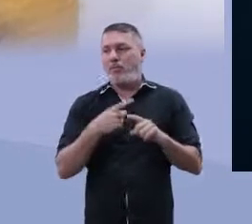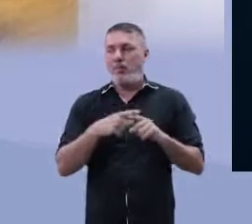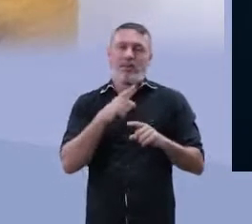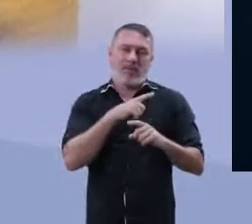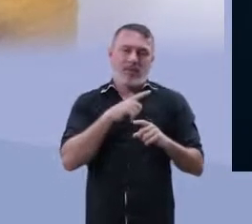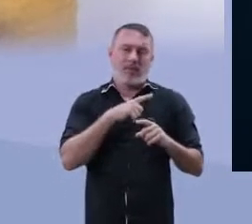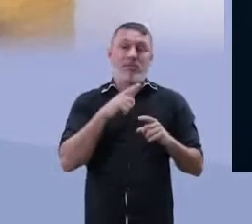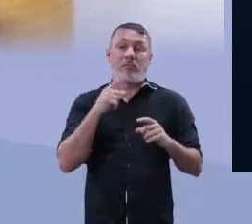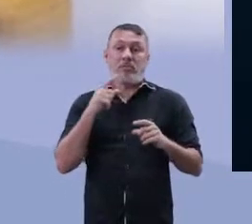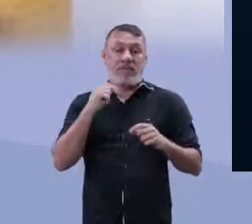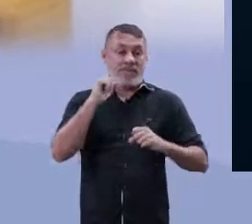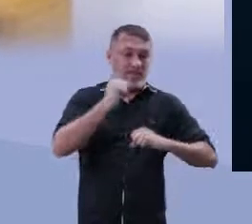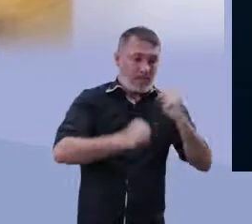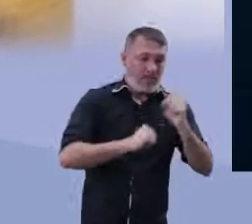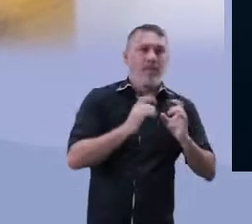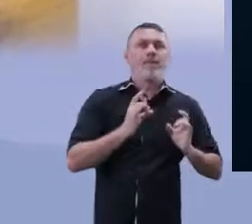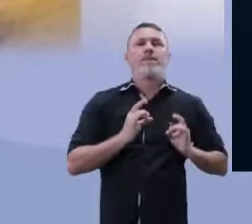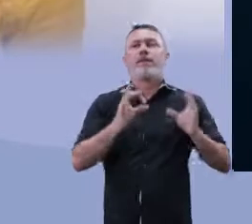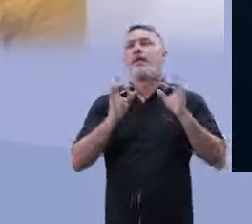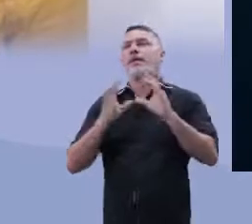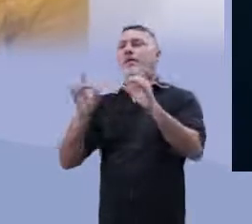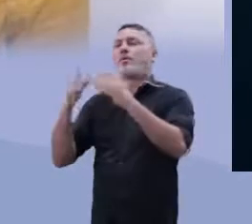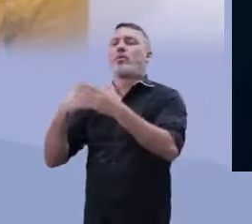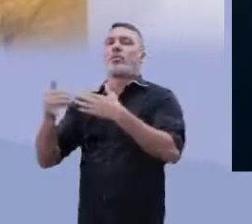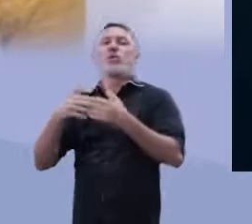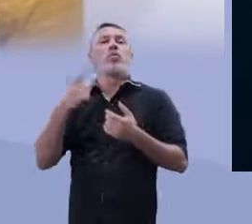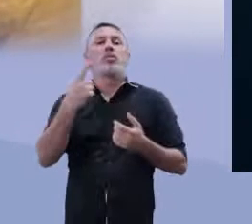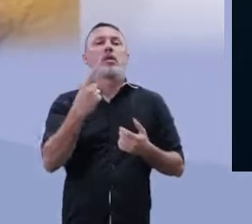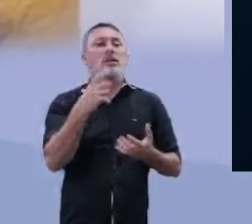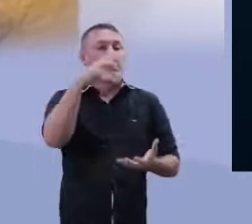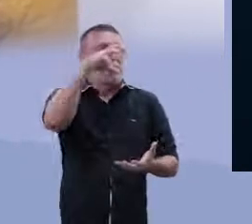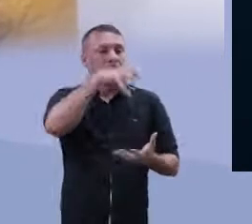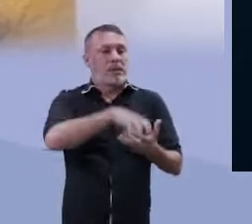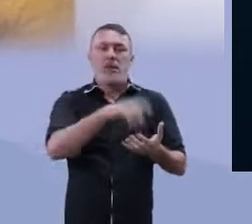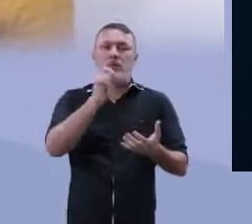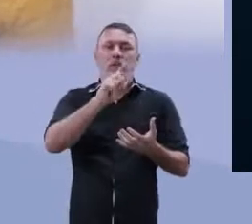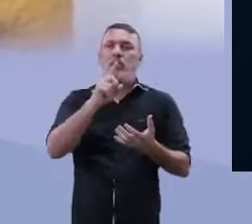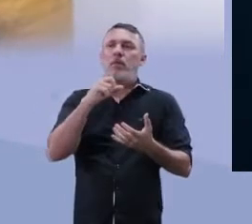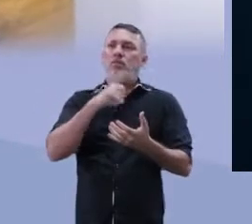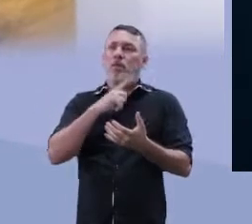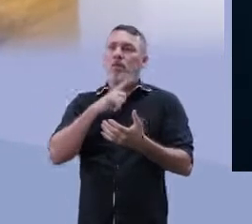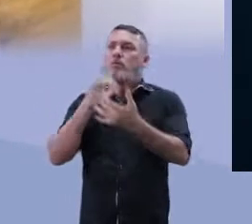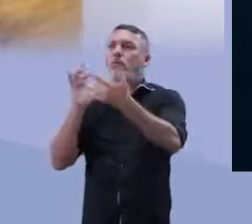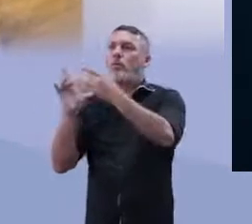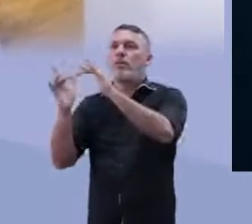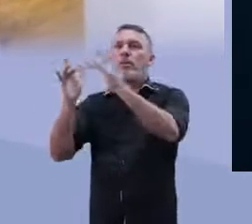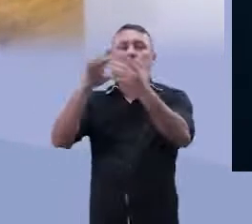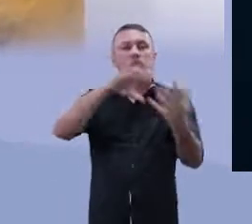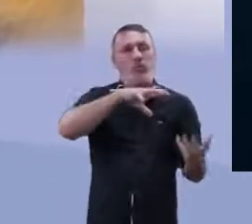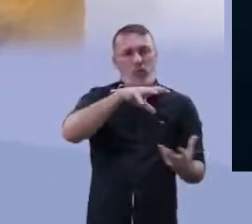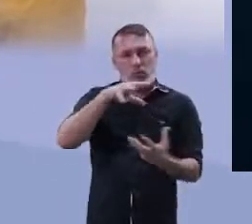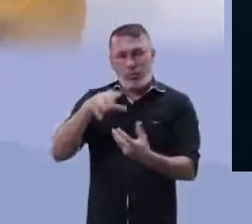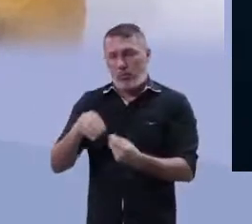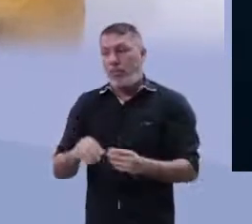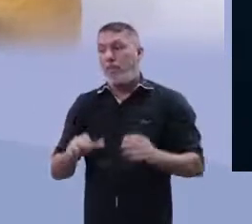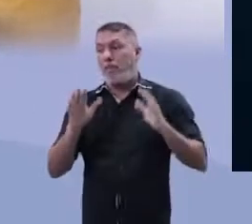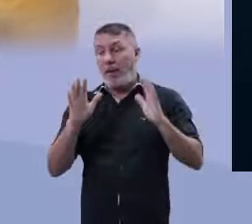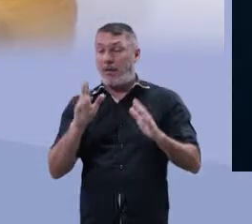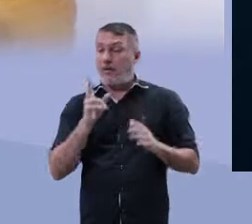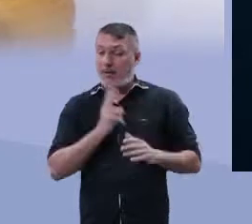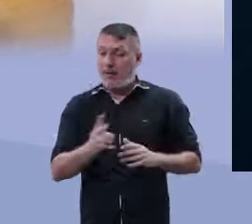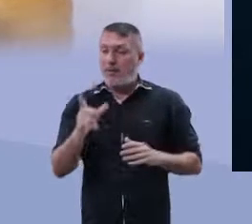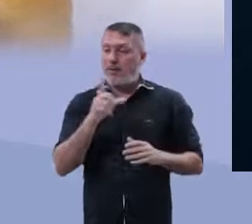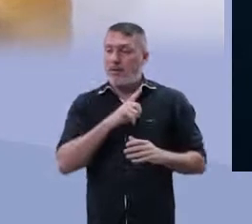produção que é descentralizada, né, você não tem algo que é centralizado, né, e você se espalha por todo o mundo, né, mas sempre,